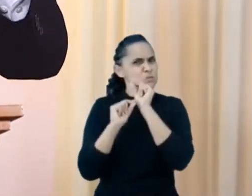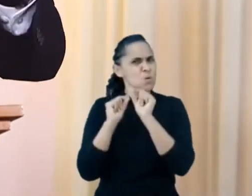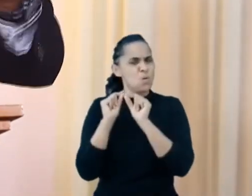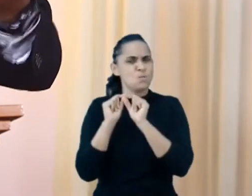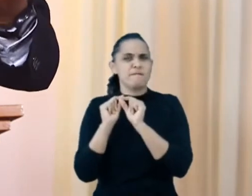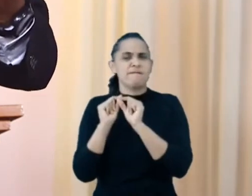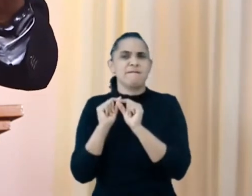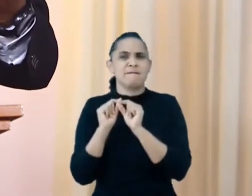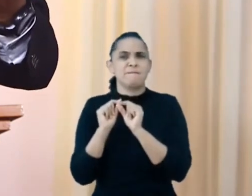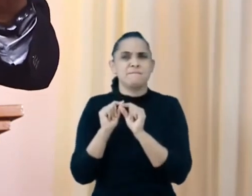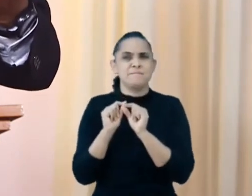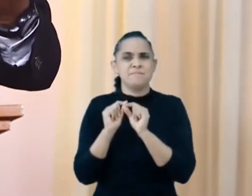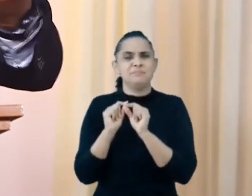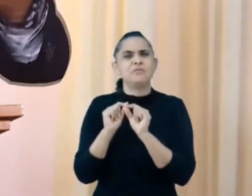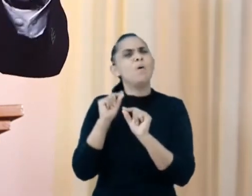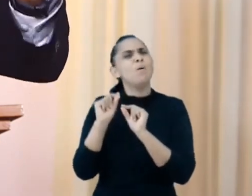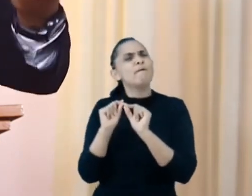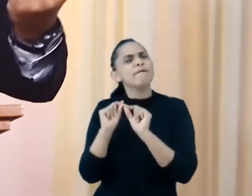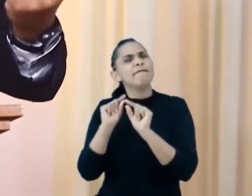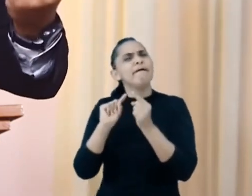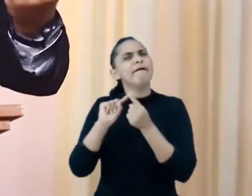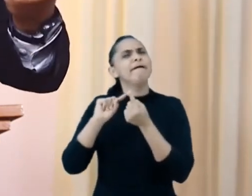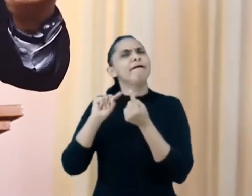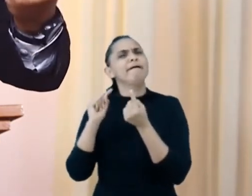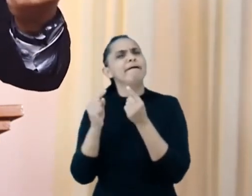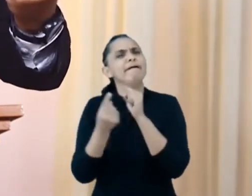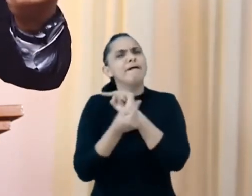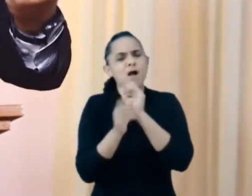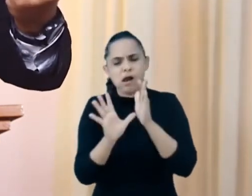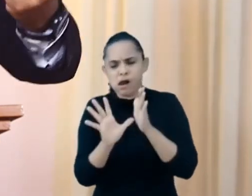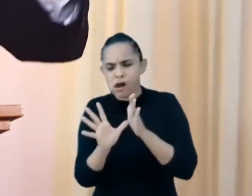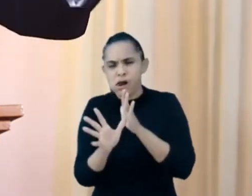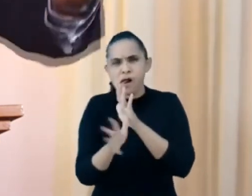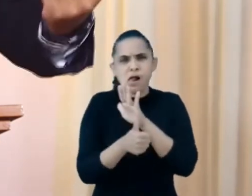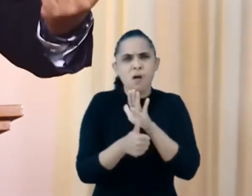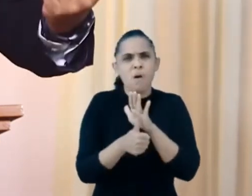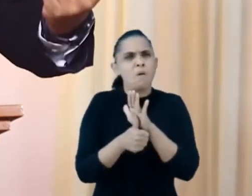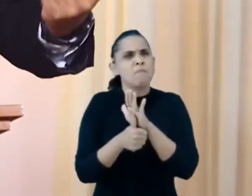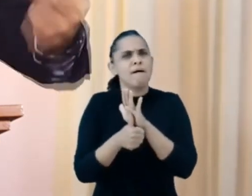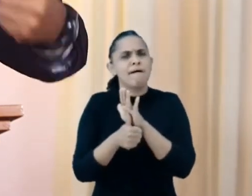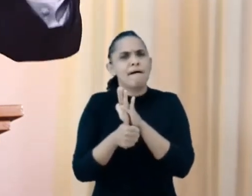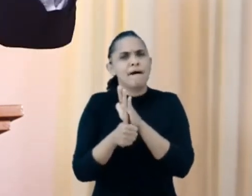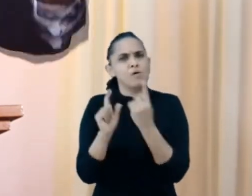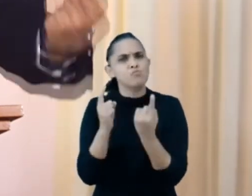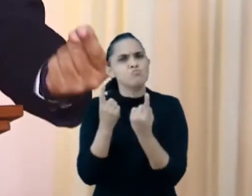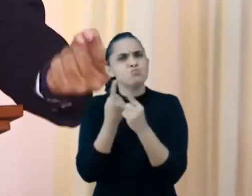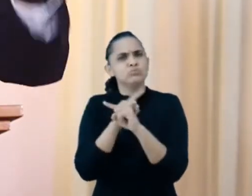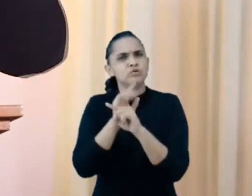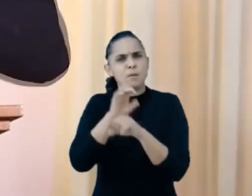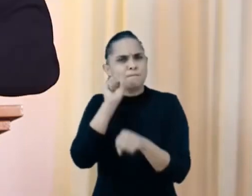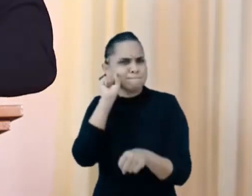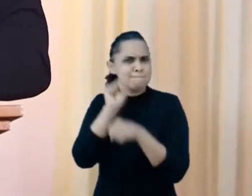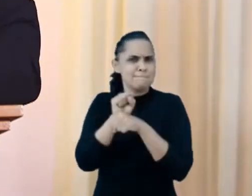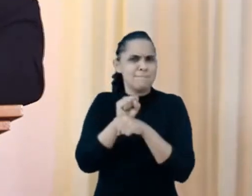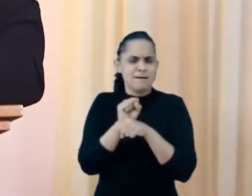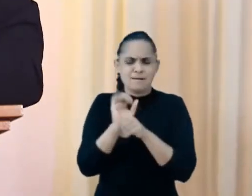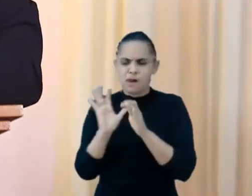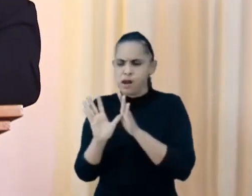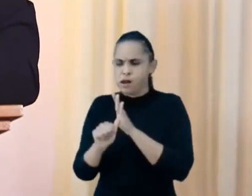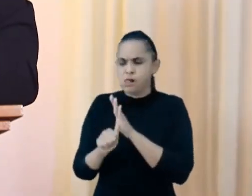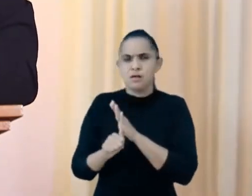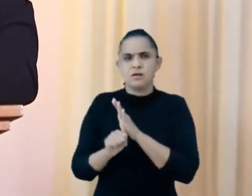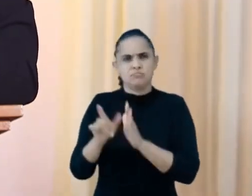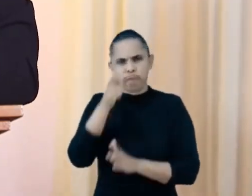de desonestidade, de furto, não é simplesmente deixar de furtar, não é simplesmente ser